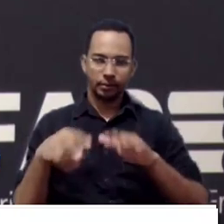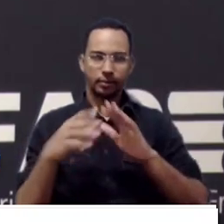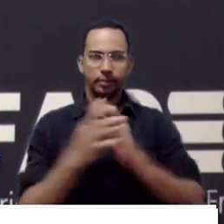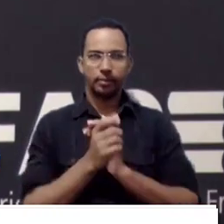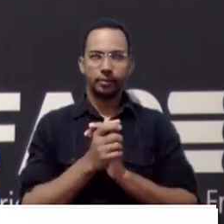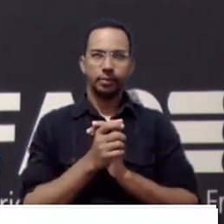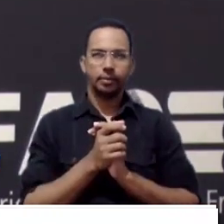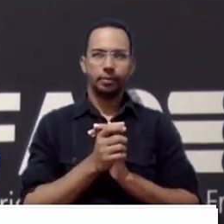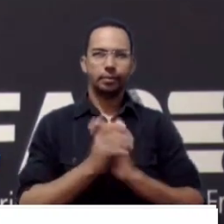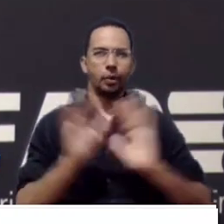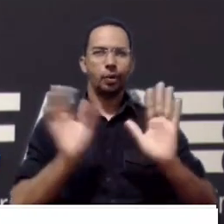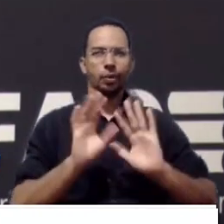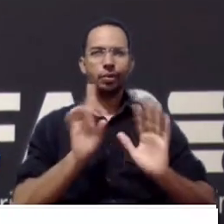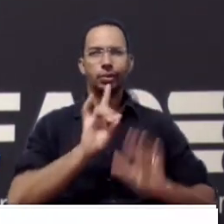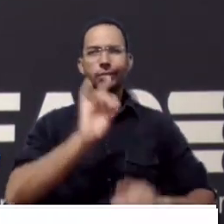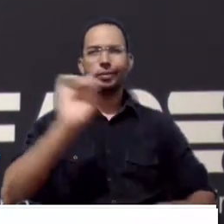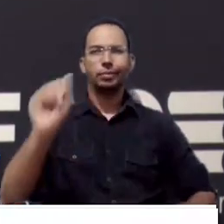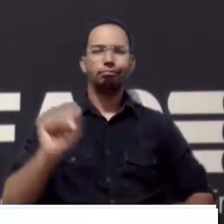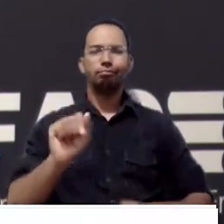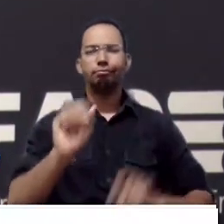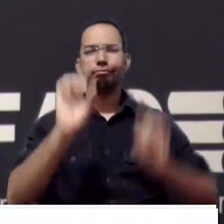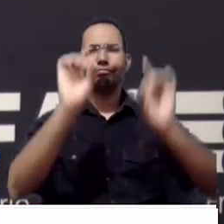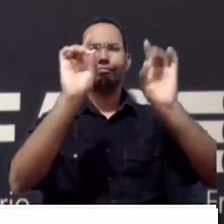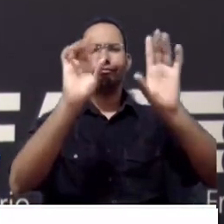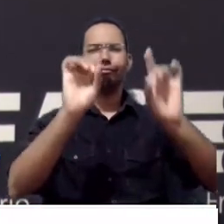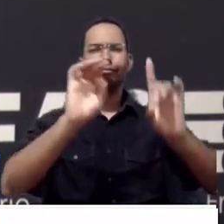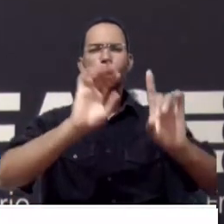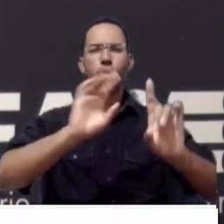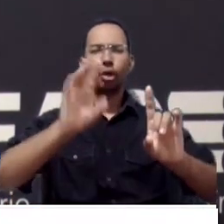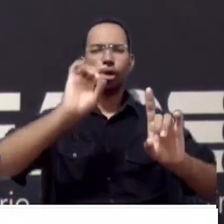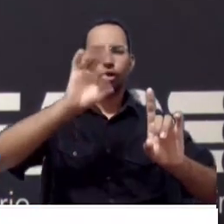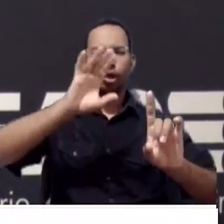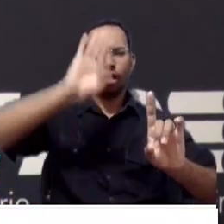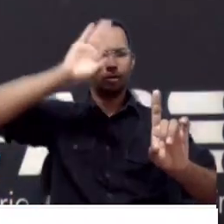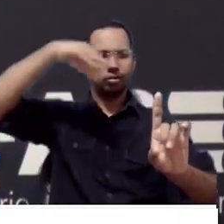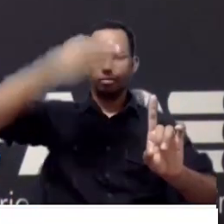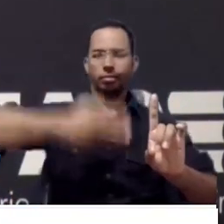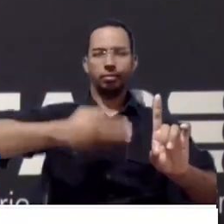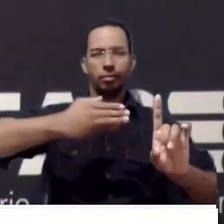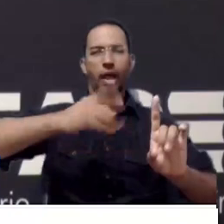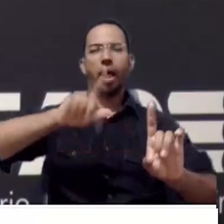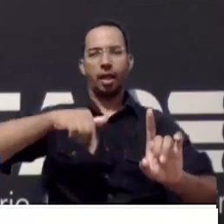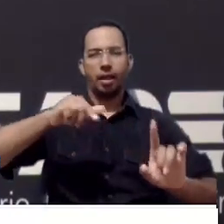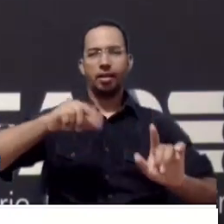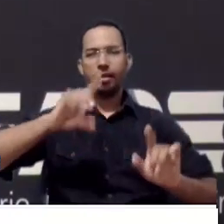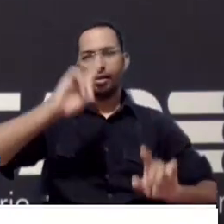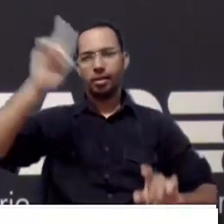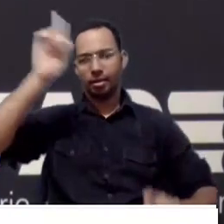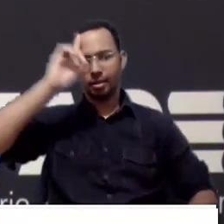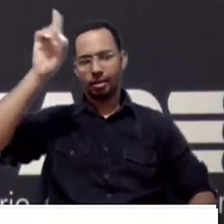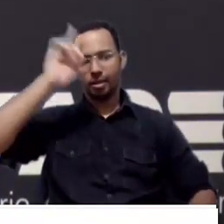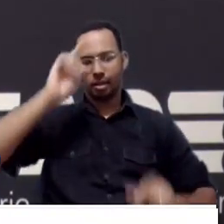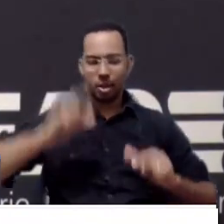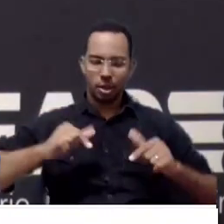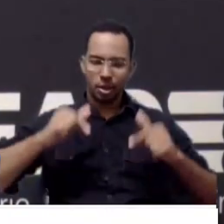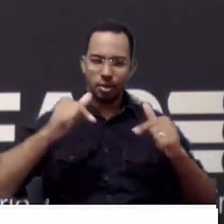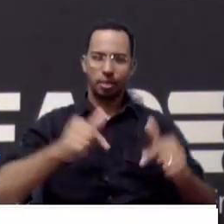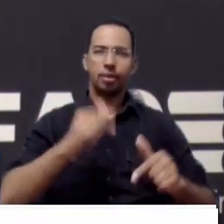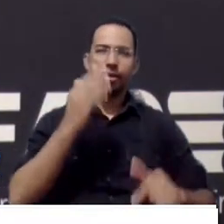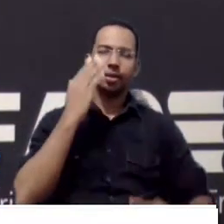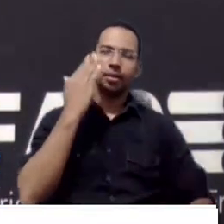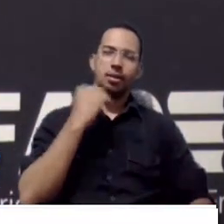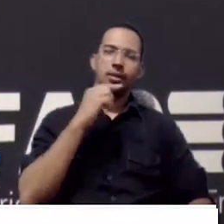dia somente de homenagens, é um dia de luta. E eu sei que as mulheres